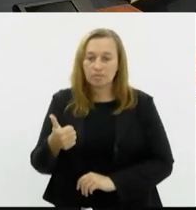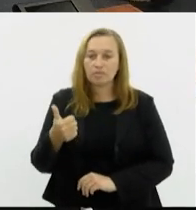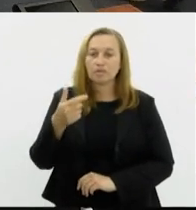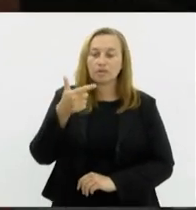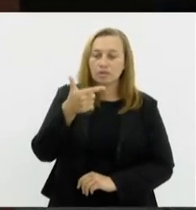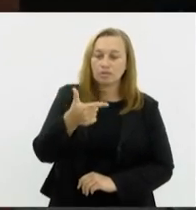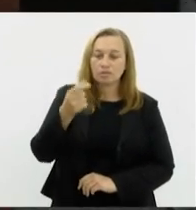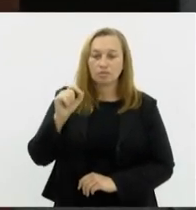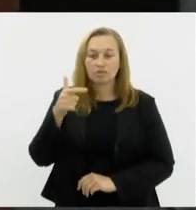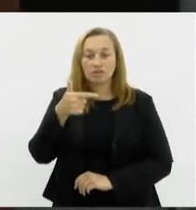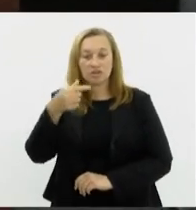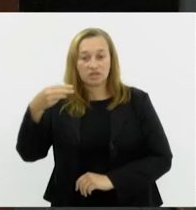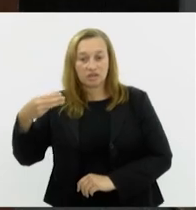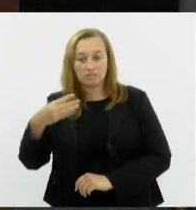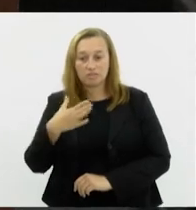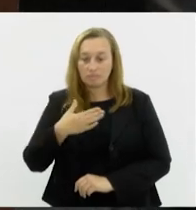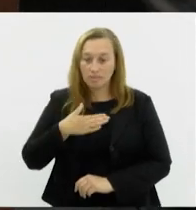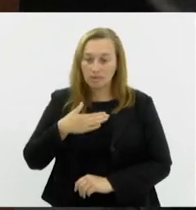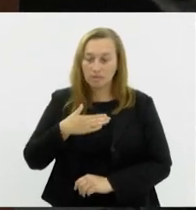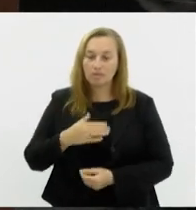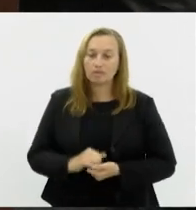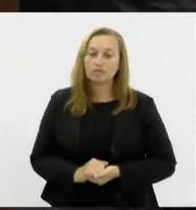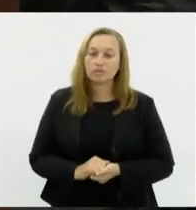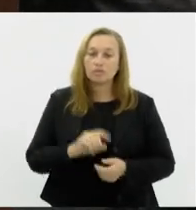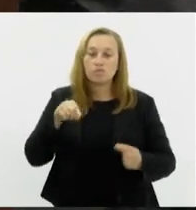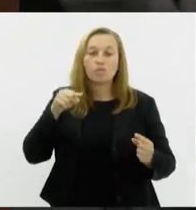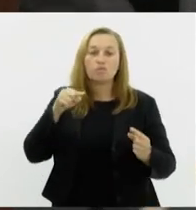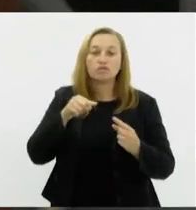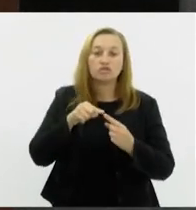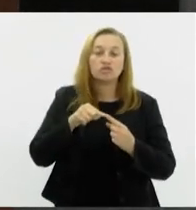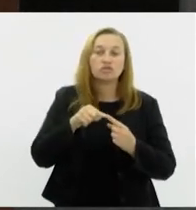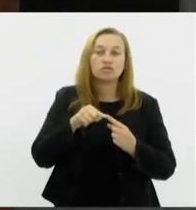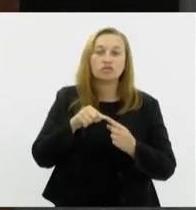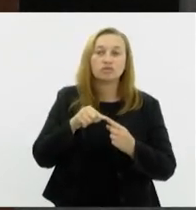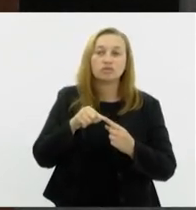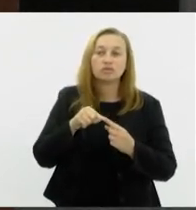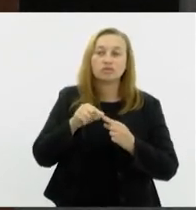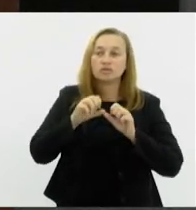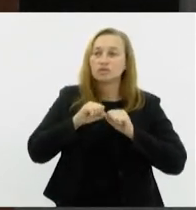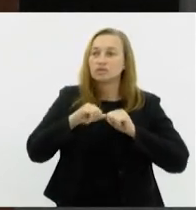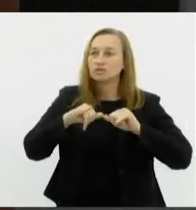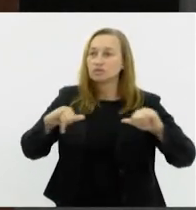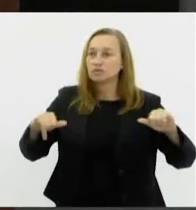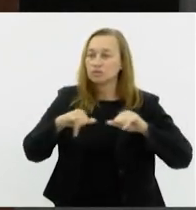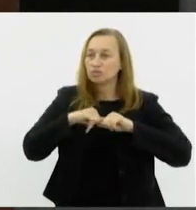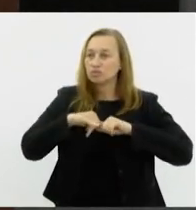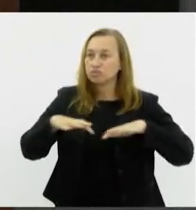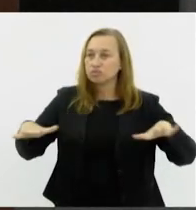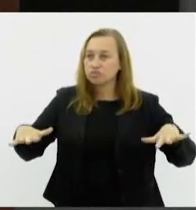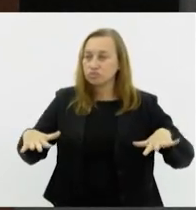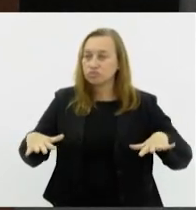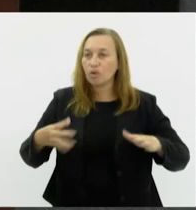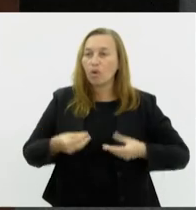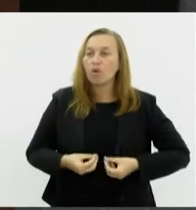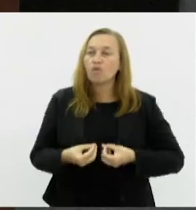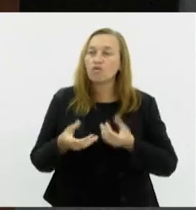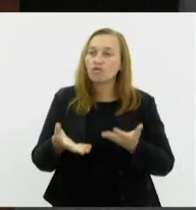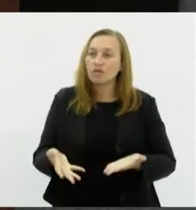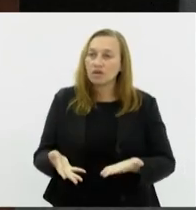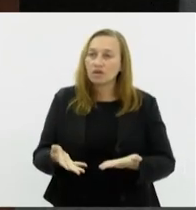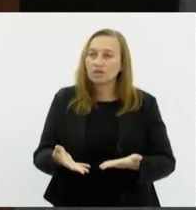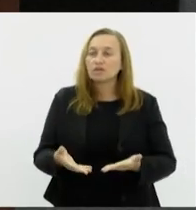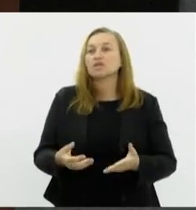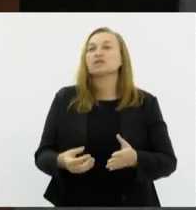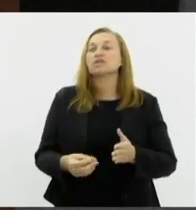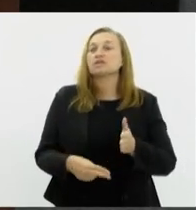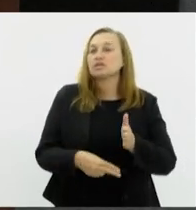661/2023, da minha autoria, ele tem por objetivo divulgar de maneira contínua a oferta e